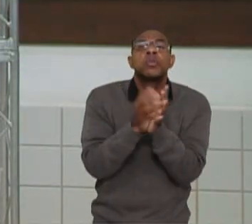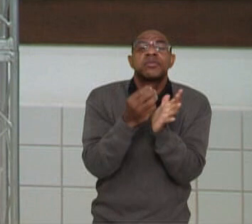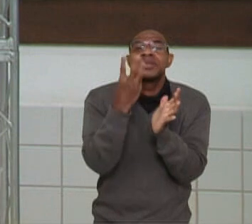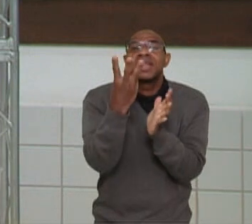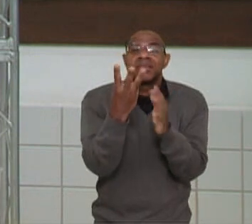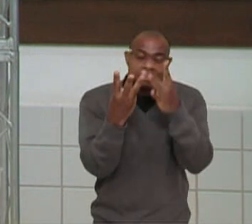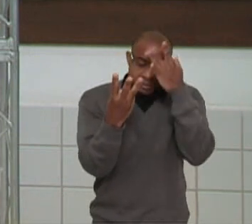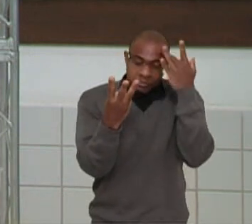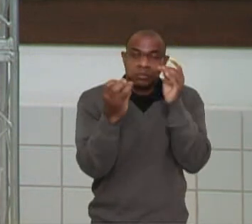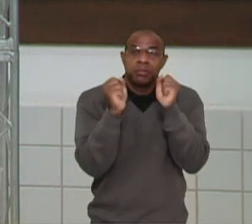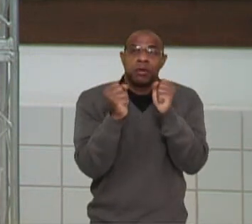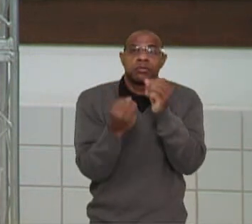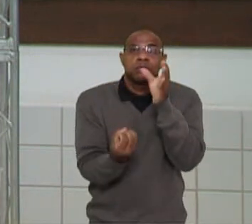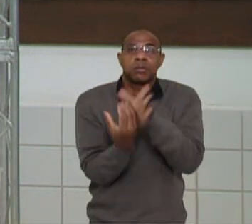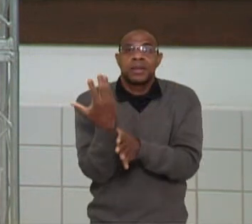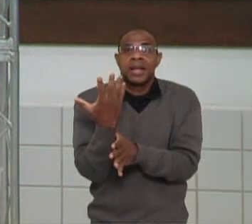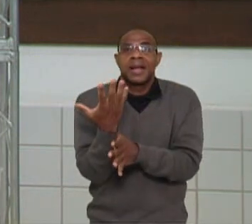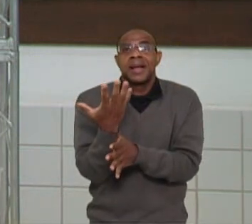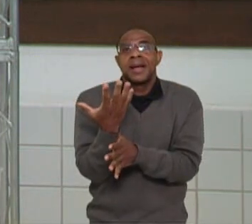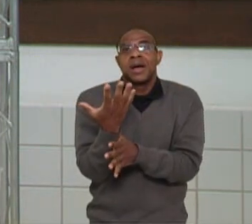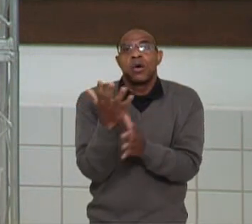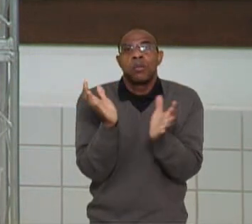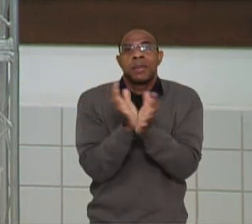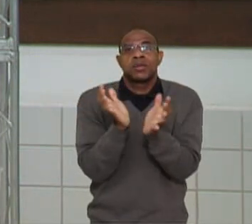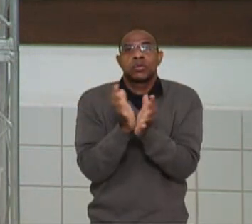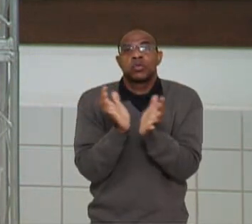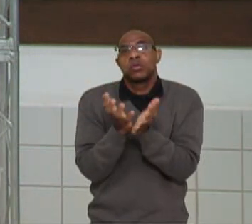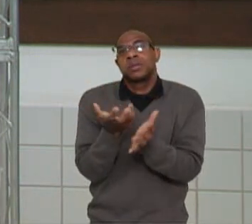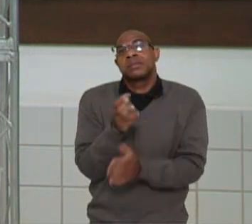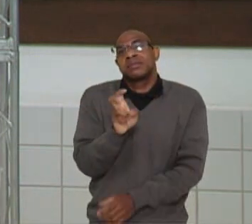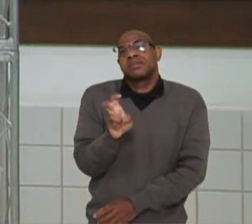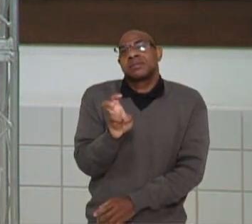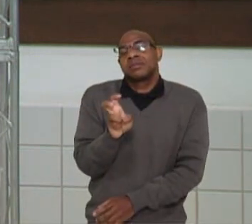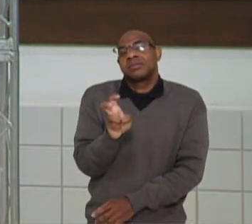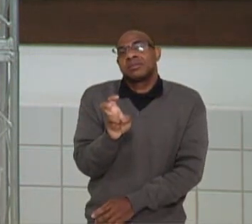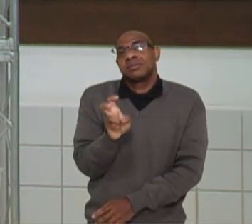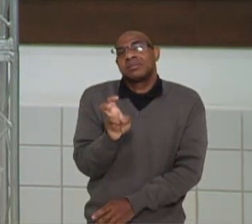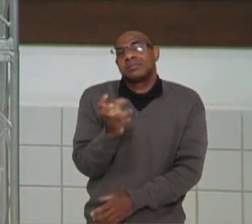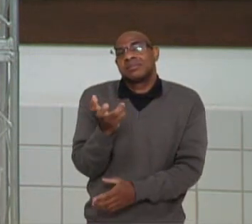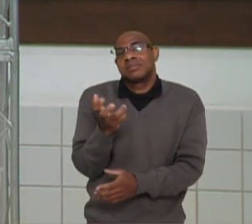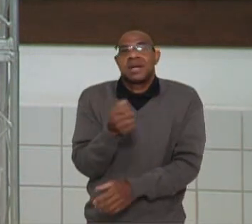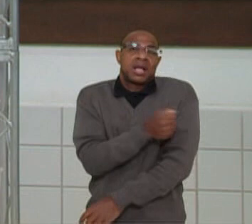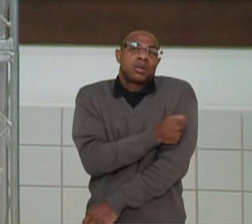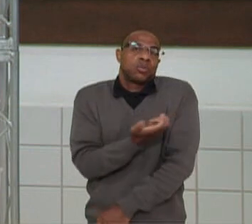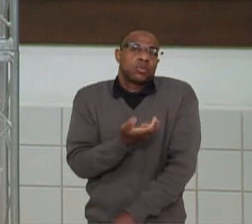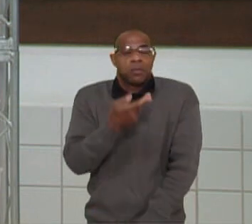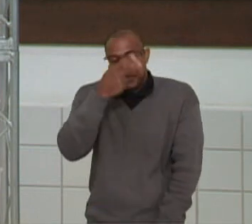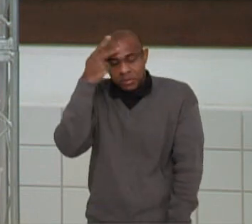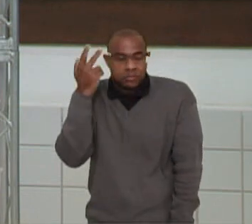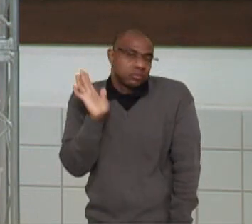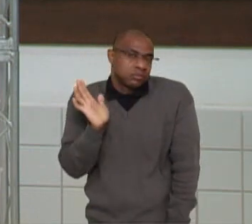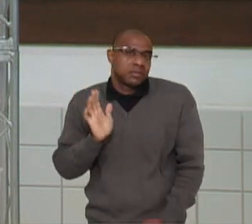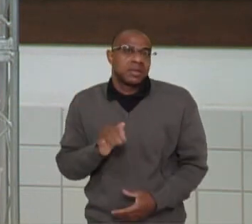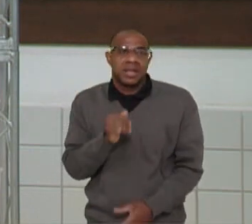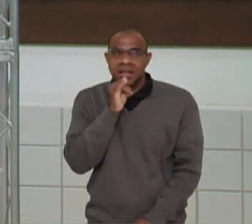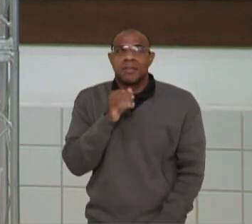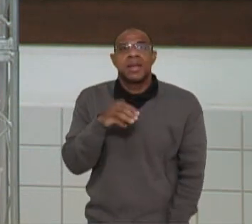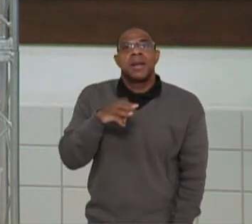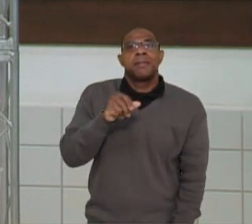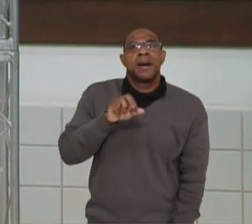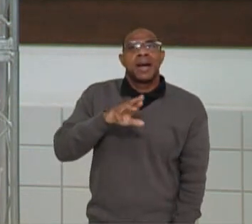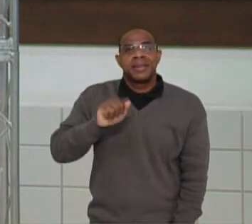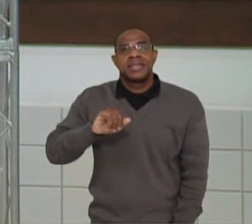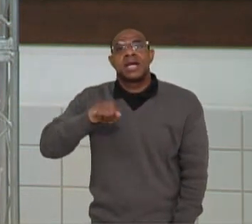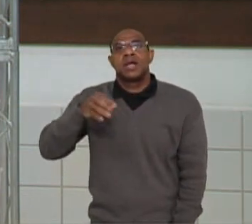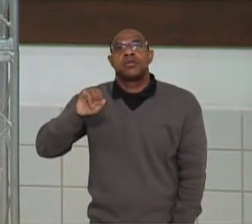formar numa turma com 5 alunos, com 5 crianças ou com 5 pessoas. Se eu tenho lá a Maria,